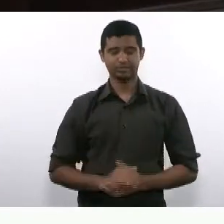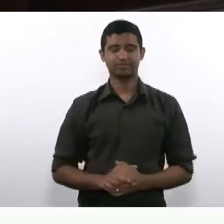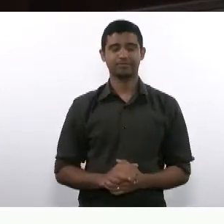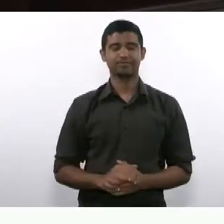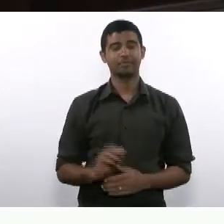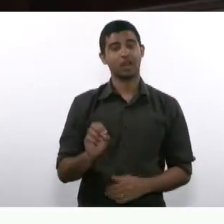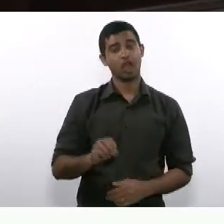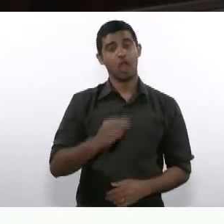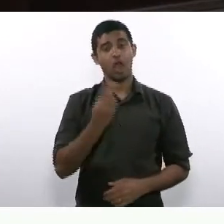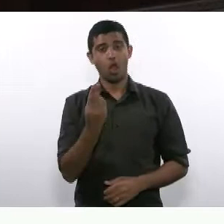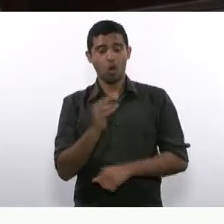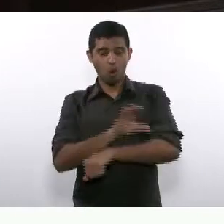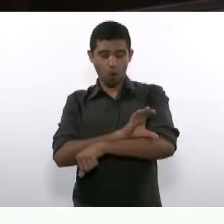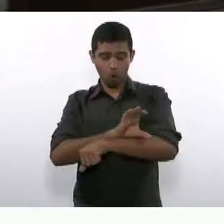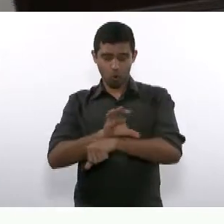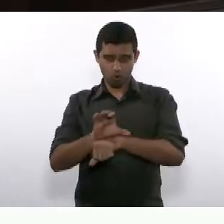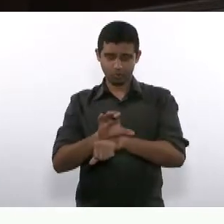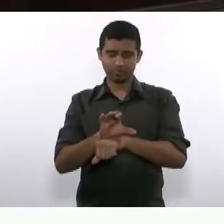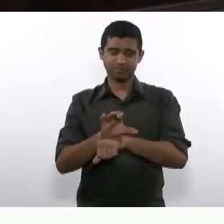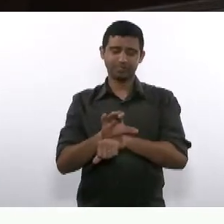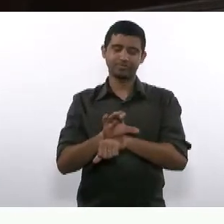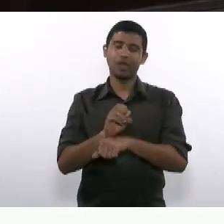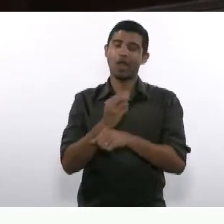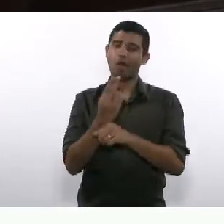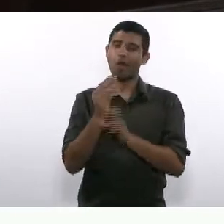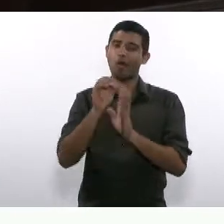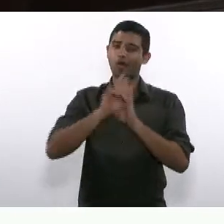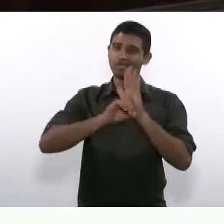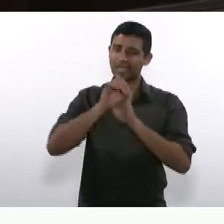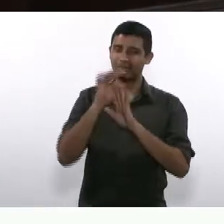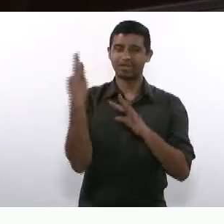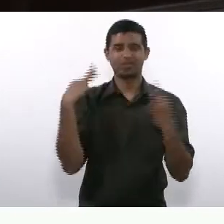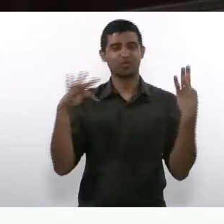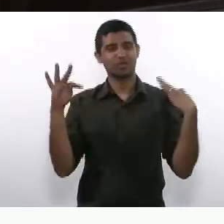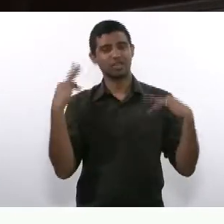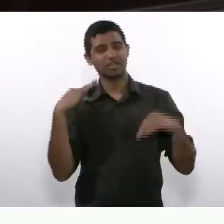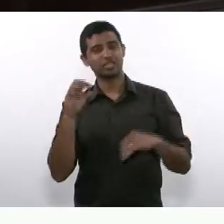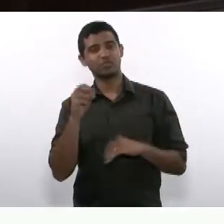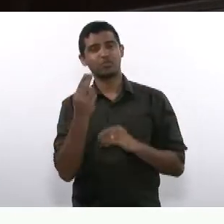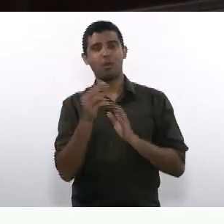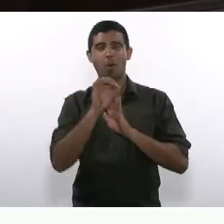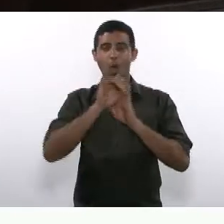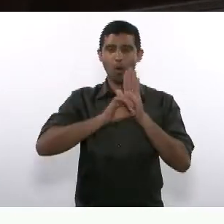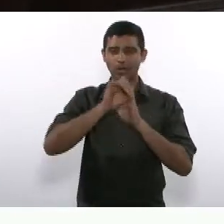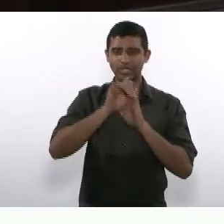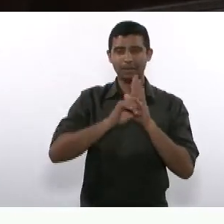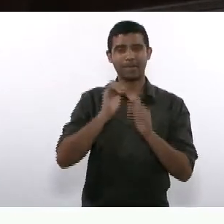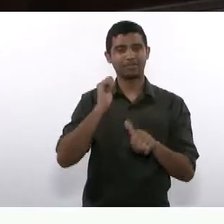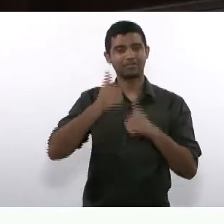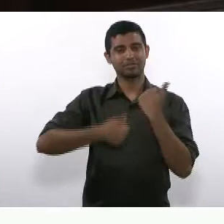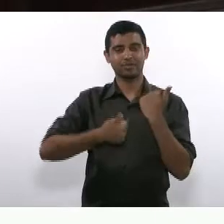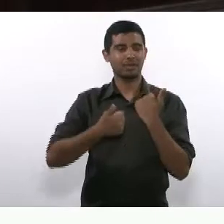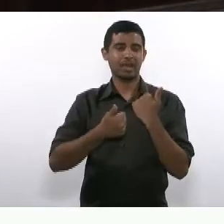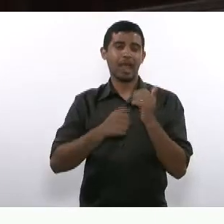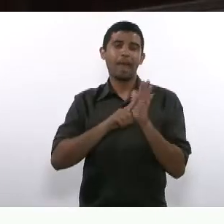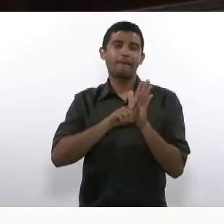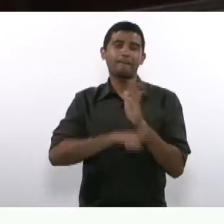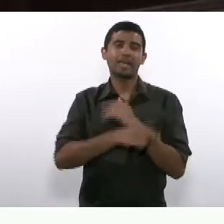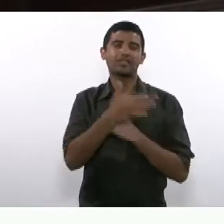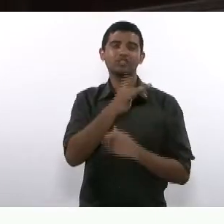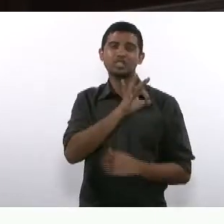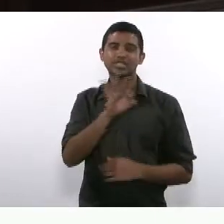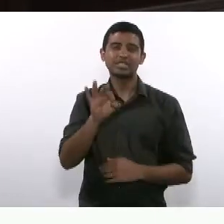orçamento dos esportes, ou mesmo do turismo, são orçamentos que são abaixo de 100 milhões de reais.